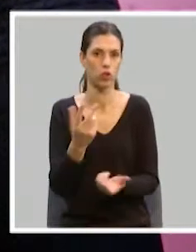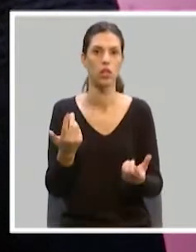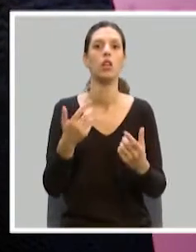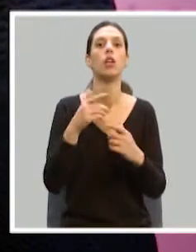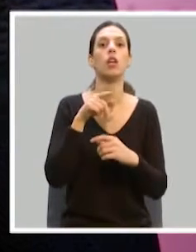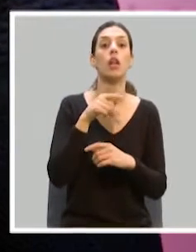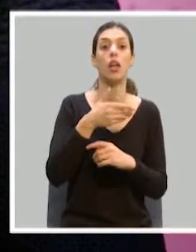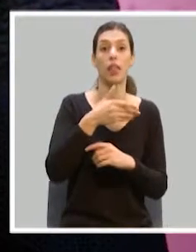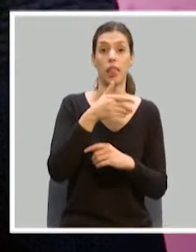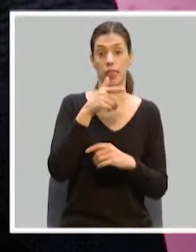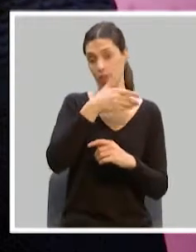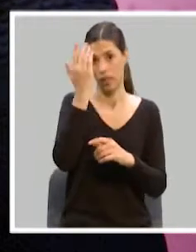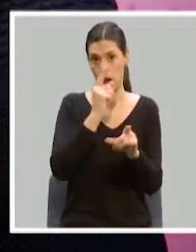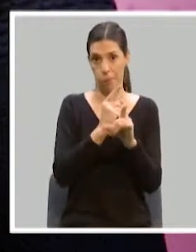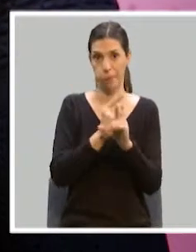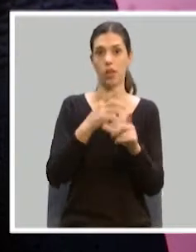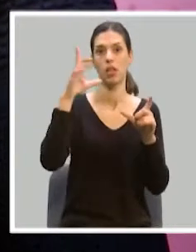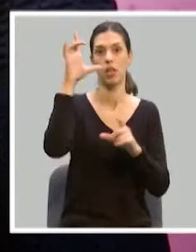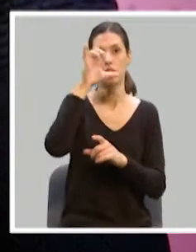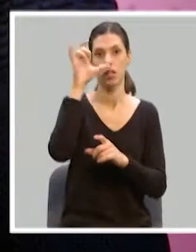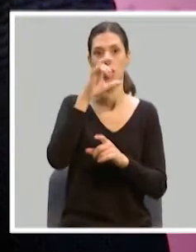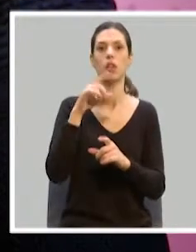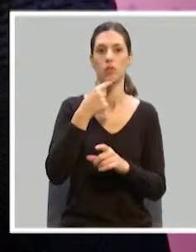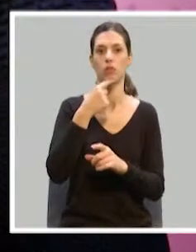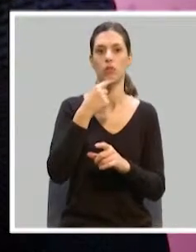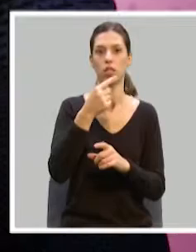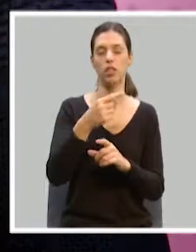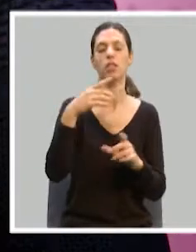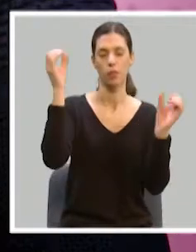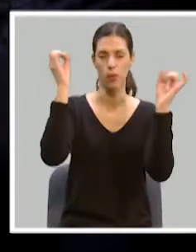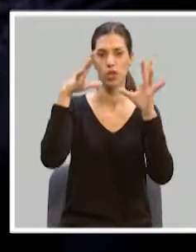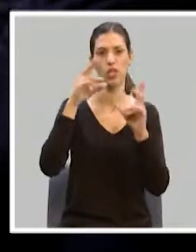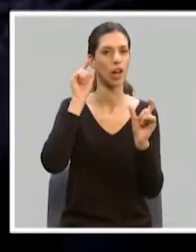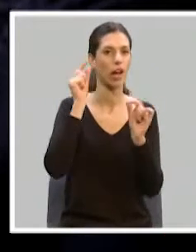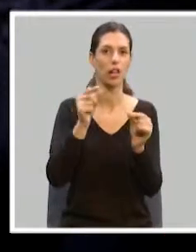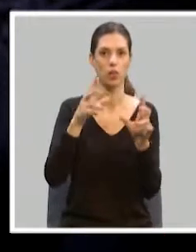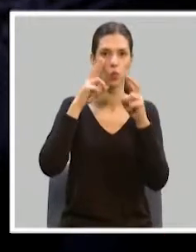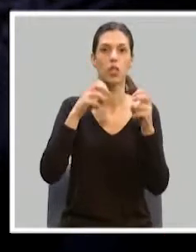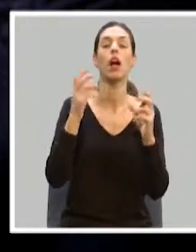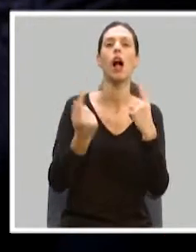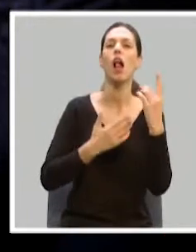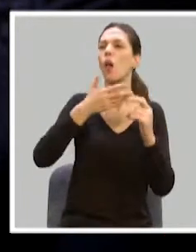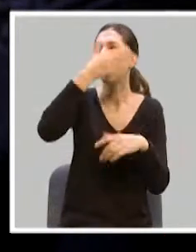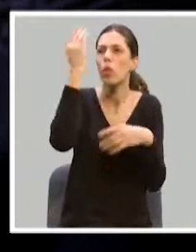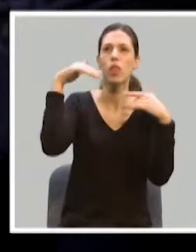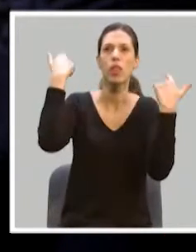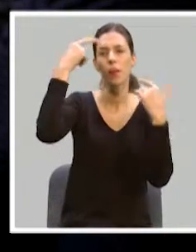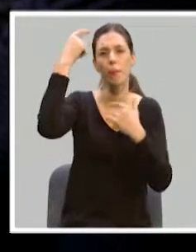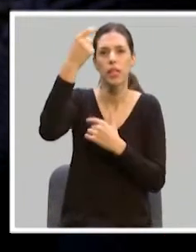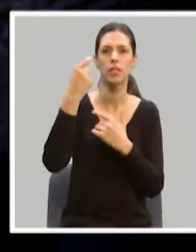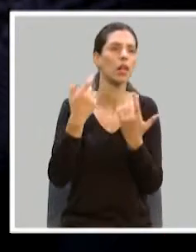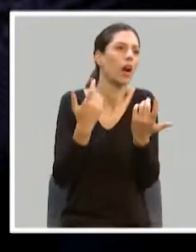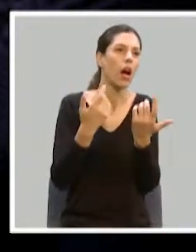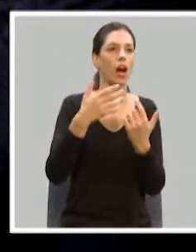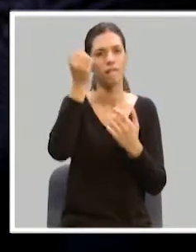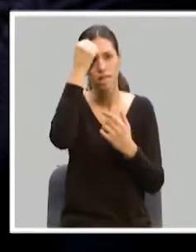e o nesse dia fiz um post no meu Instagram me dizer hoje descobrimos já alguma vez pensaste que podias ter dado um passo